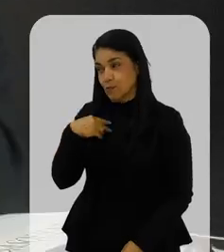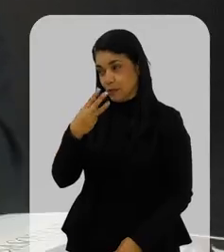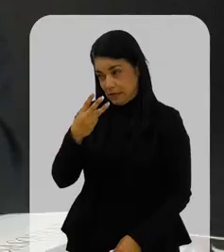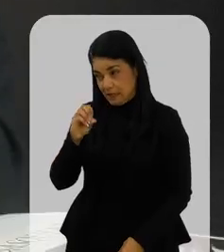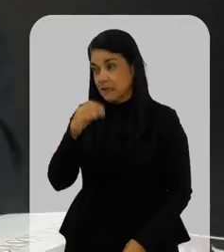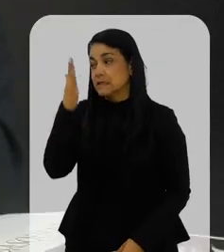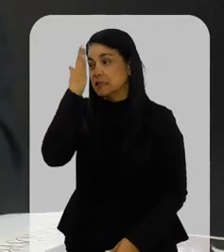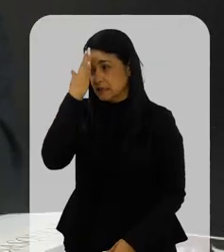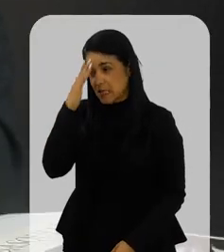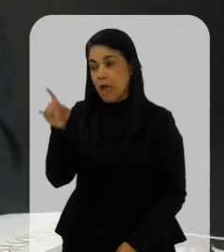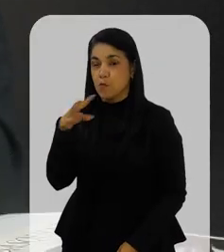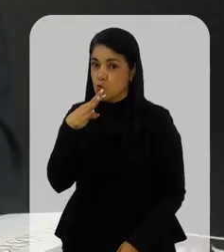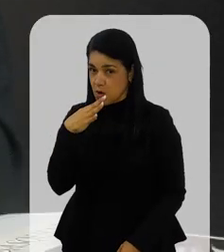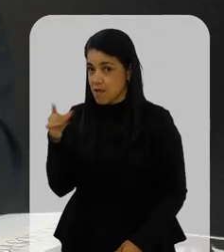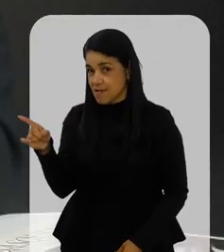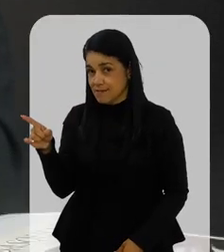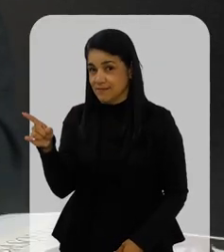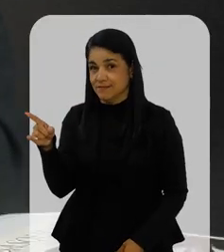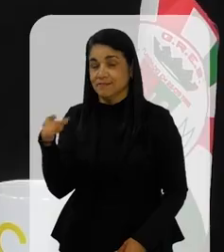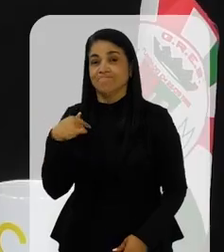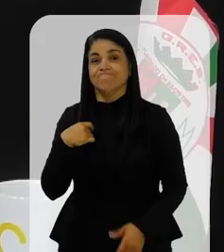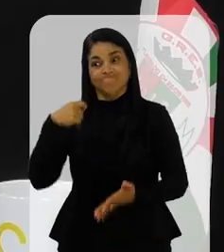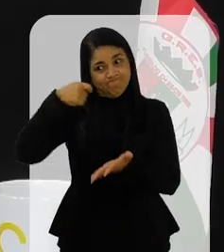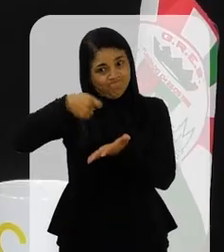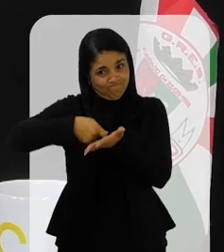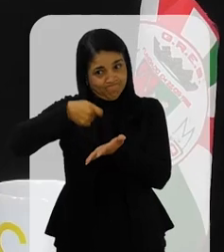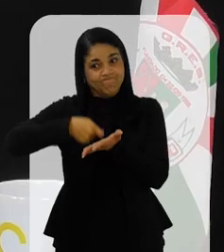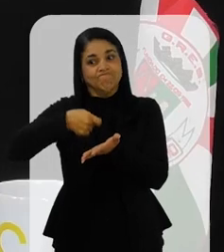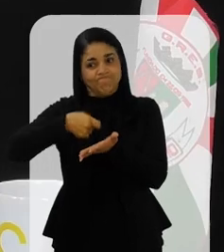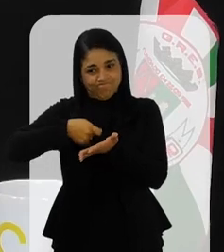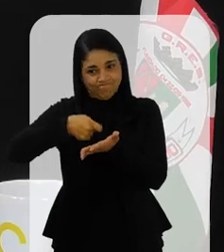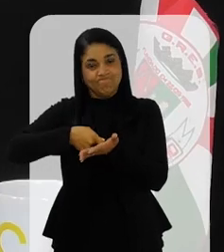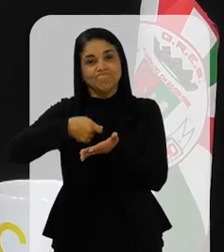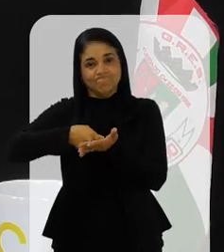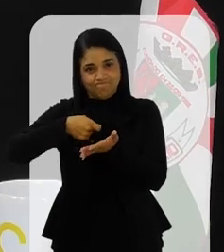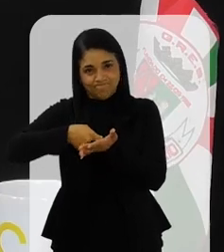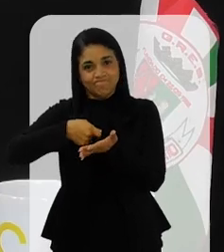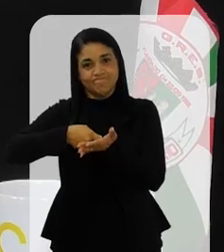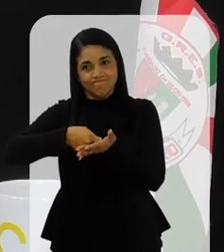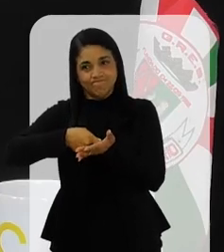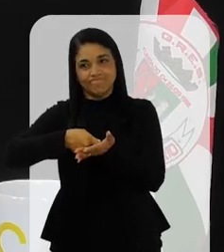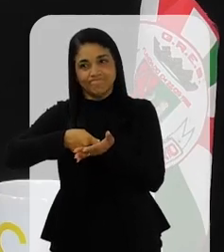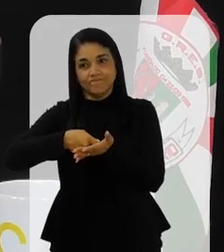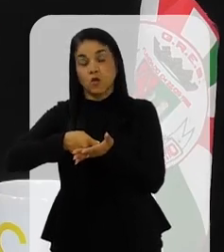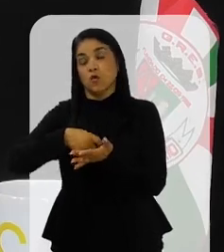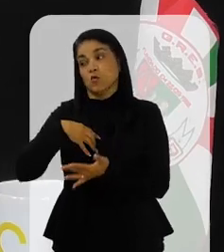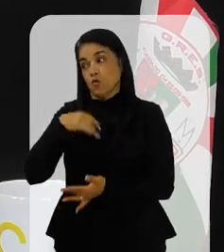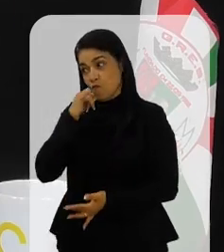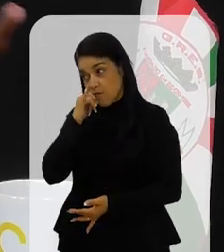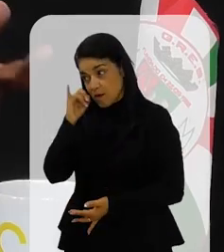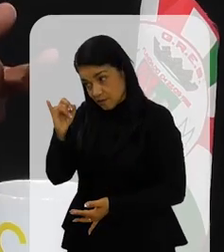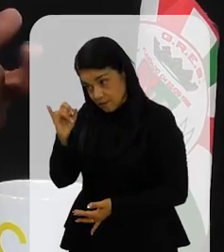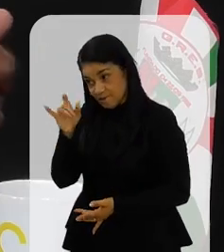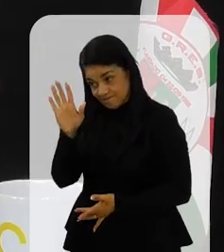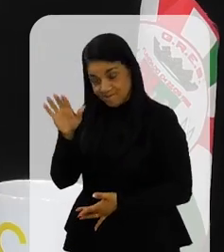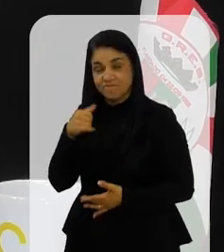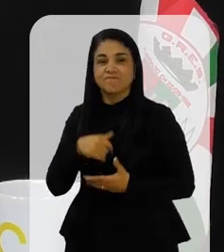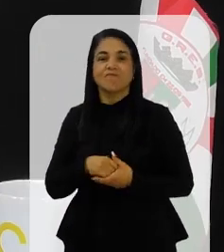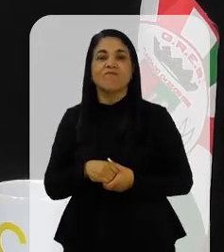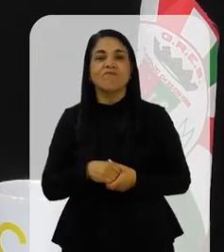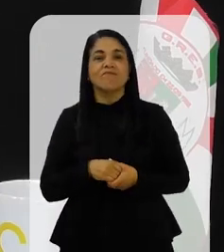diretamente. Vamos já falar do João. Com ele, uma pessoa de gente. Né? Eu só estou falando porque é a